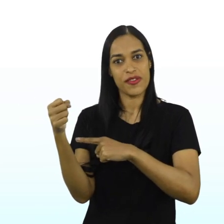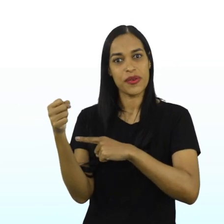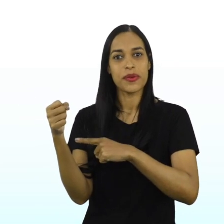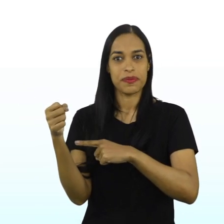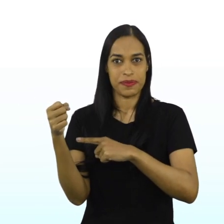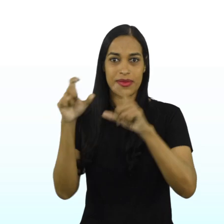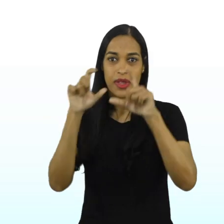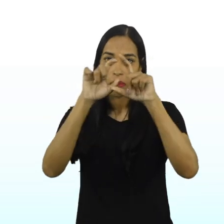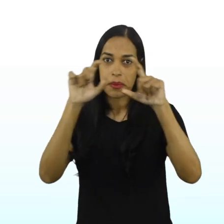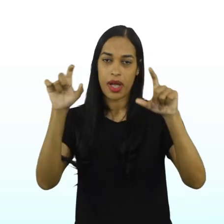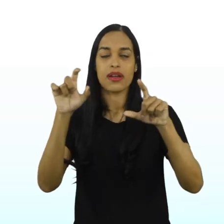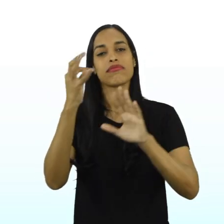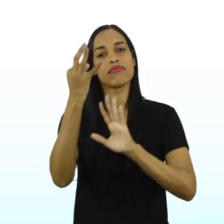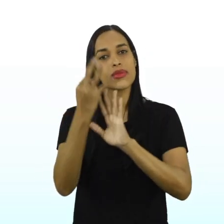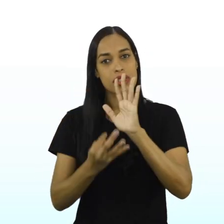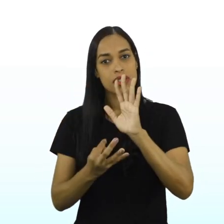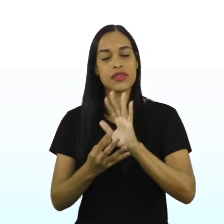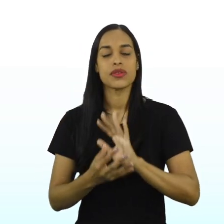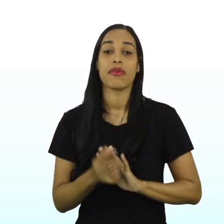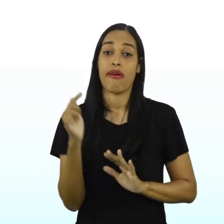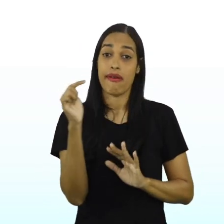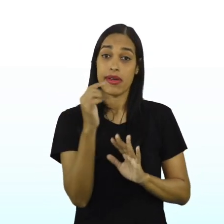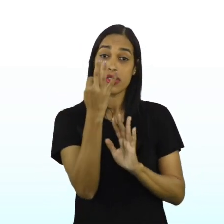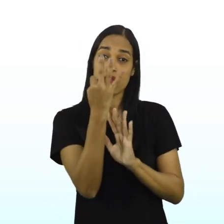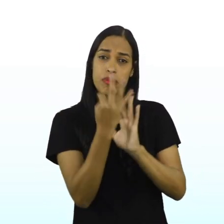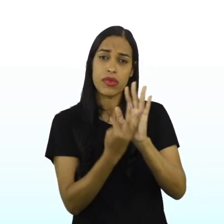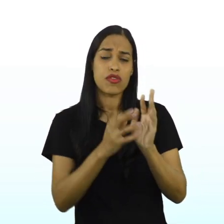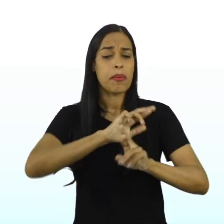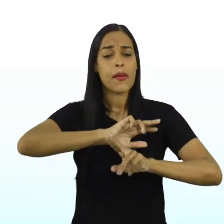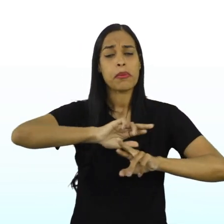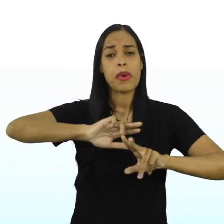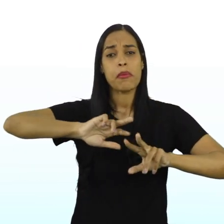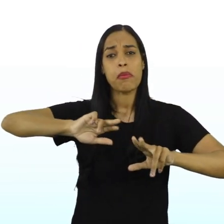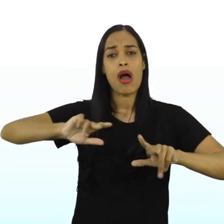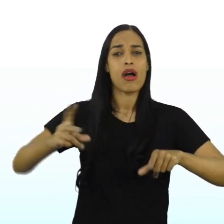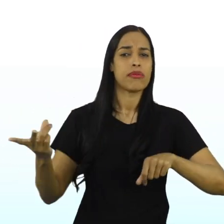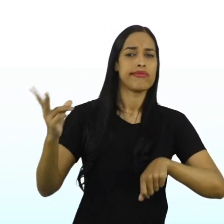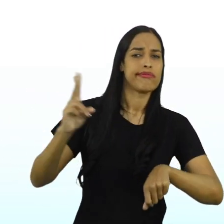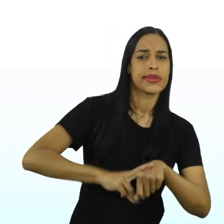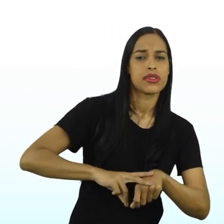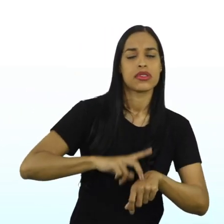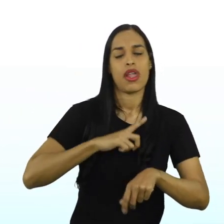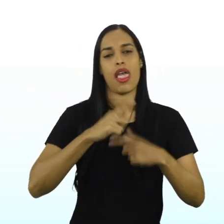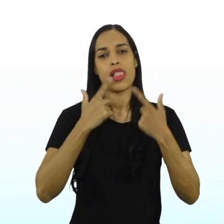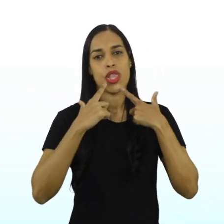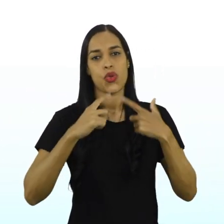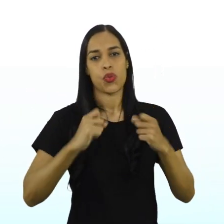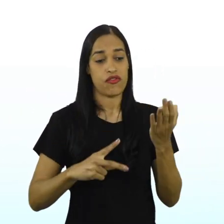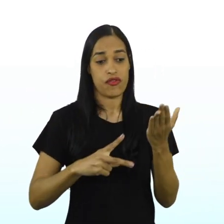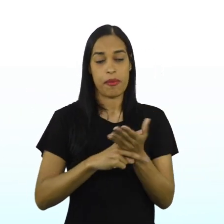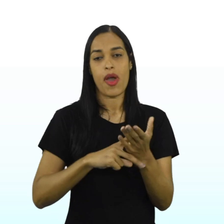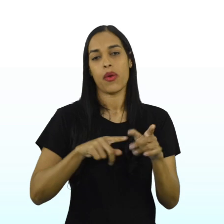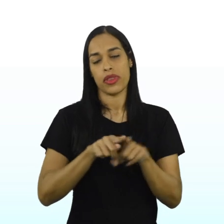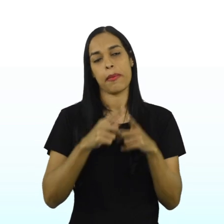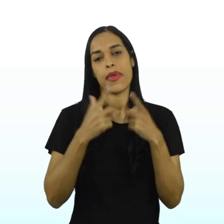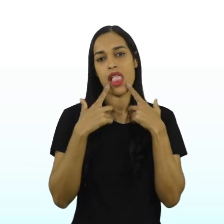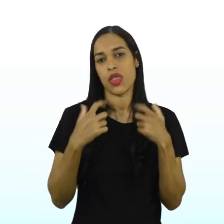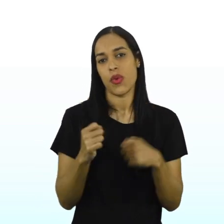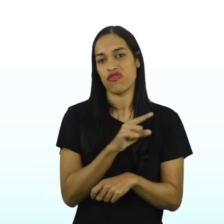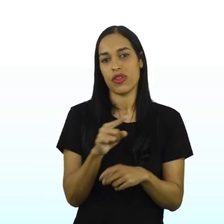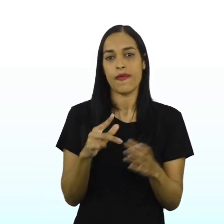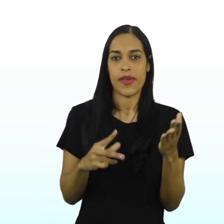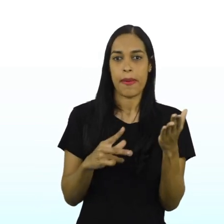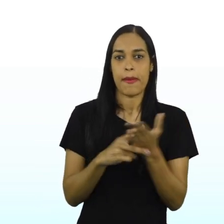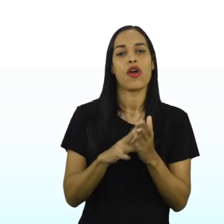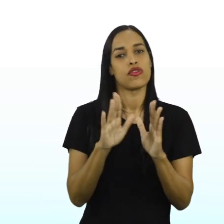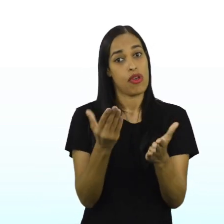Do texto. Então, isso é um texto multimodal. Por quê? Porque existe a linguagem verbal e não verbal. Você já assistiu